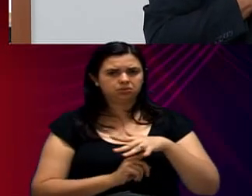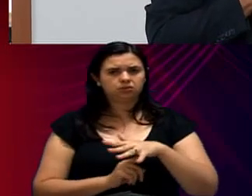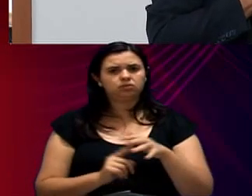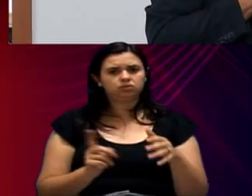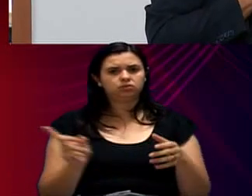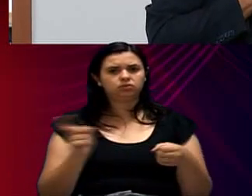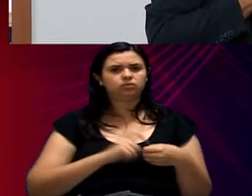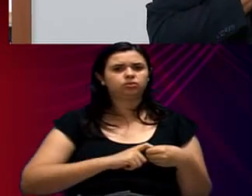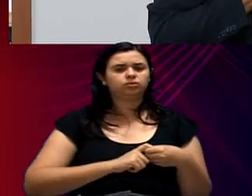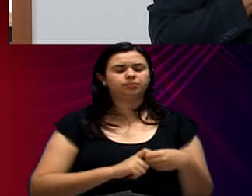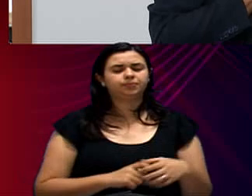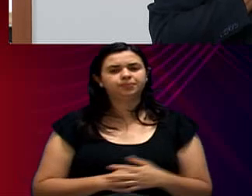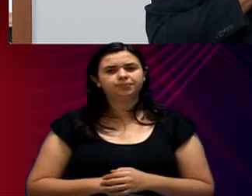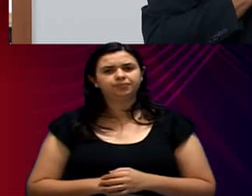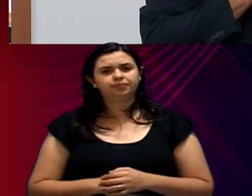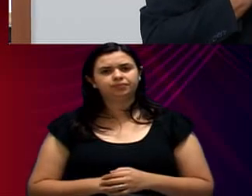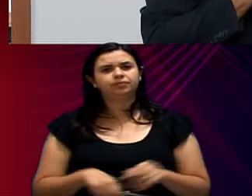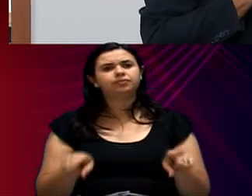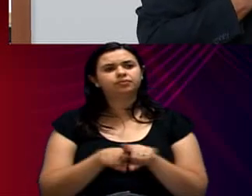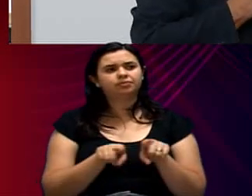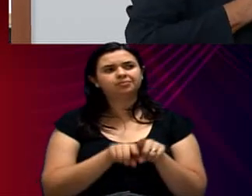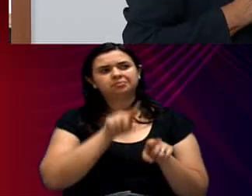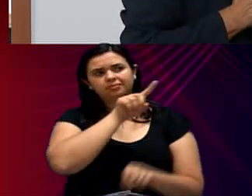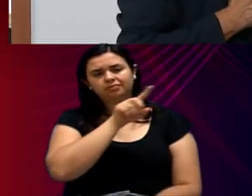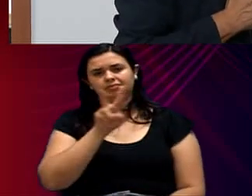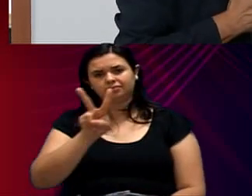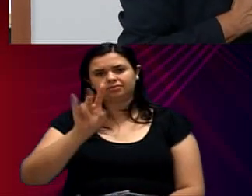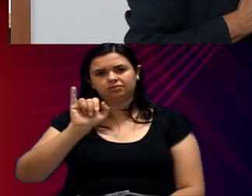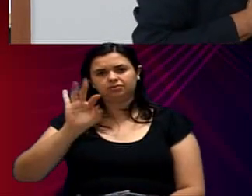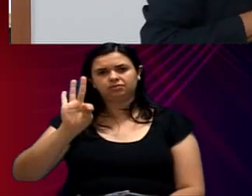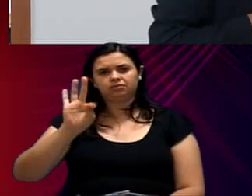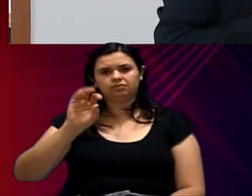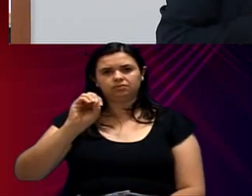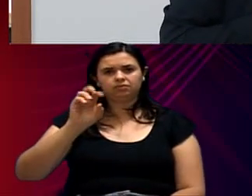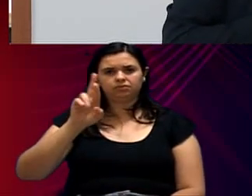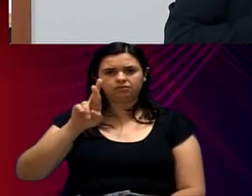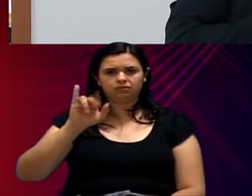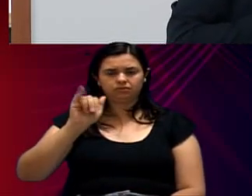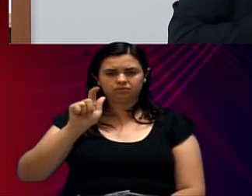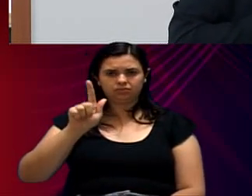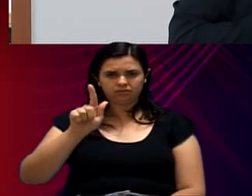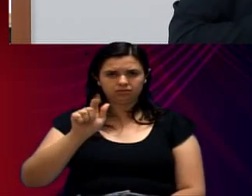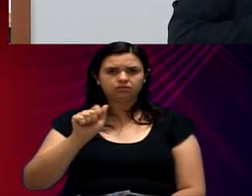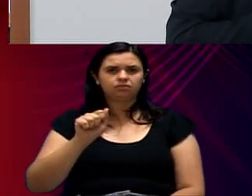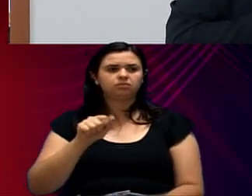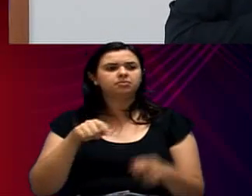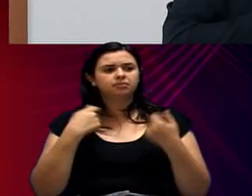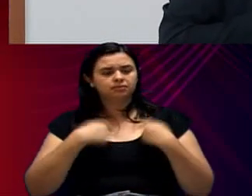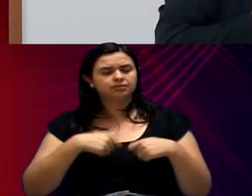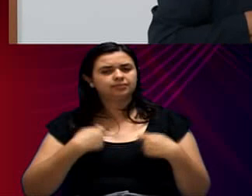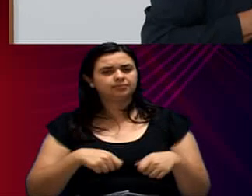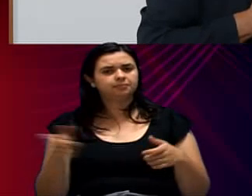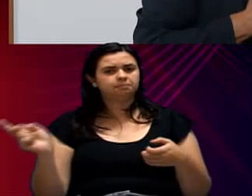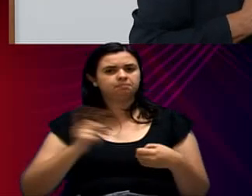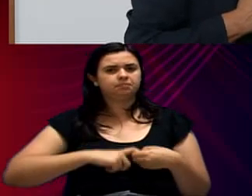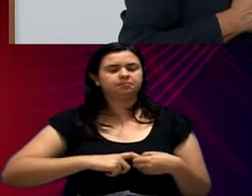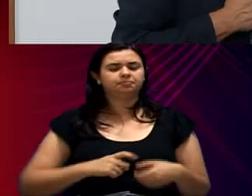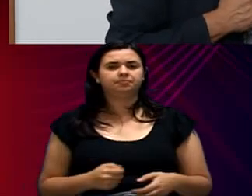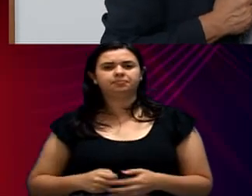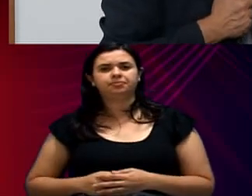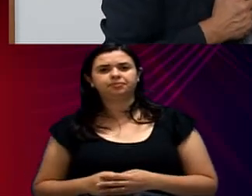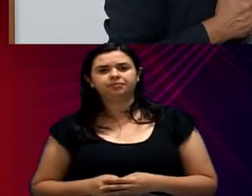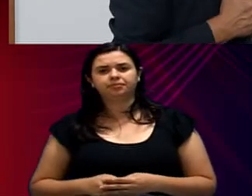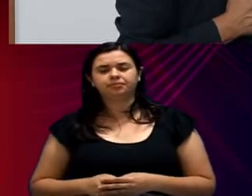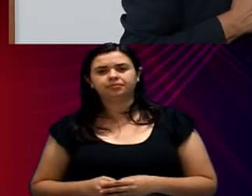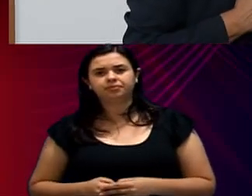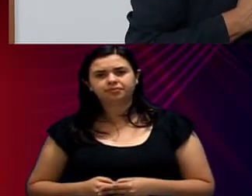né? Lá no Vitória Régia também tem. Não, lá tem que retomar urgentemente. Eu estou cobrando aqui mais uma vez, falei sobre isso hoje. Mas dentro do que o senhor está falando aí, da